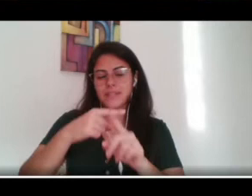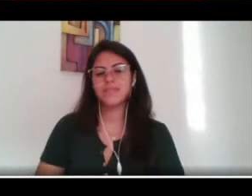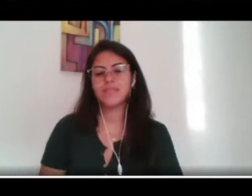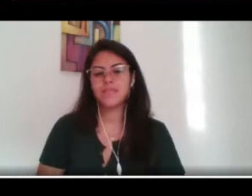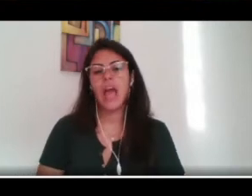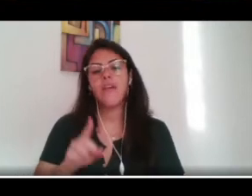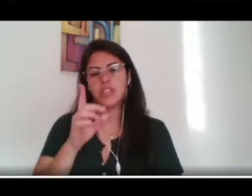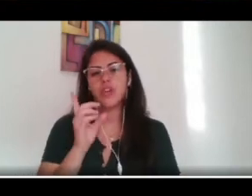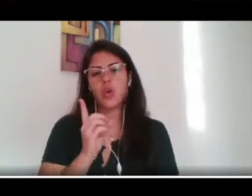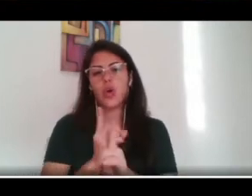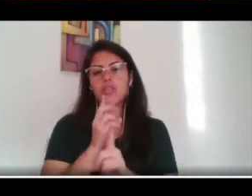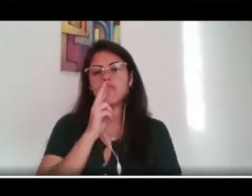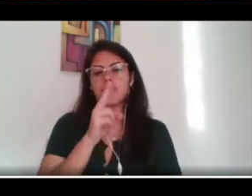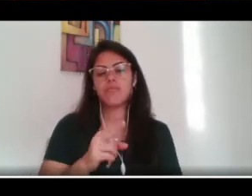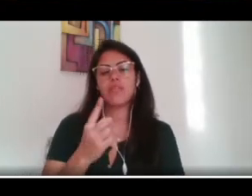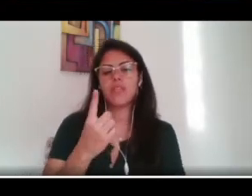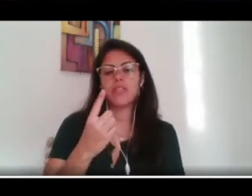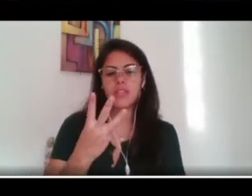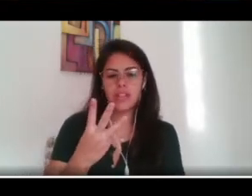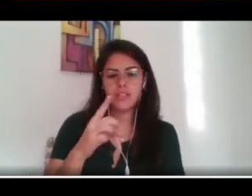metros acima